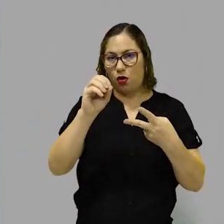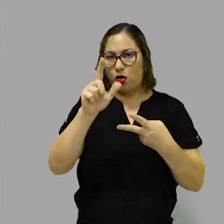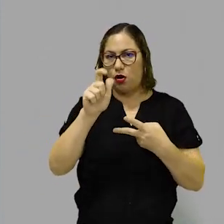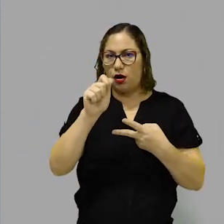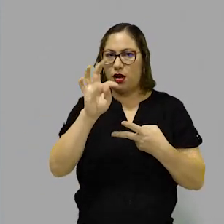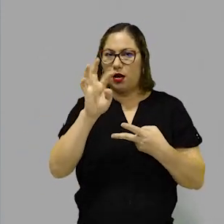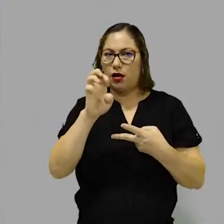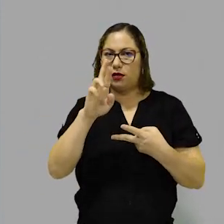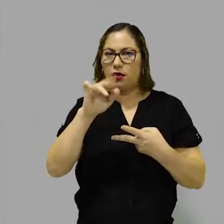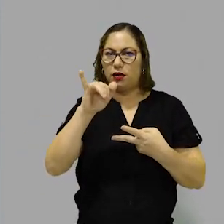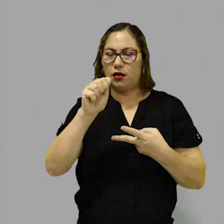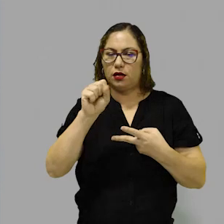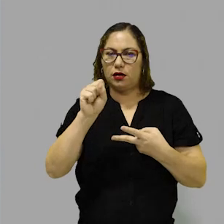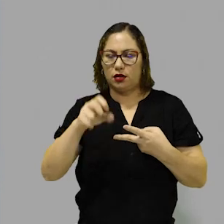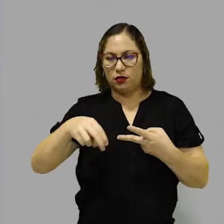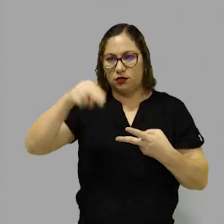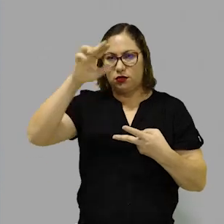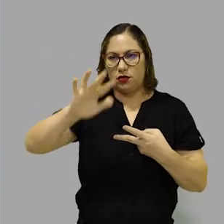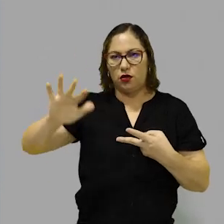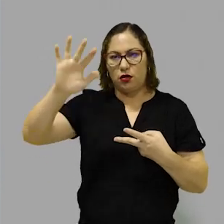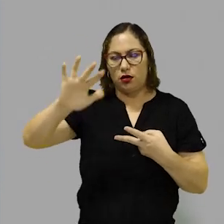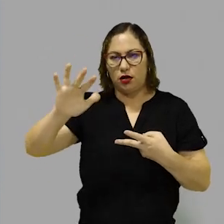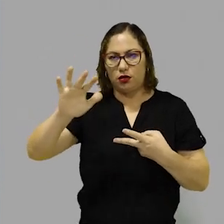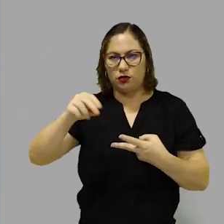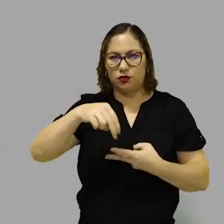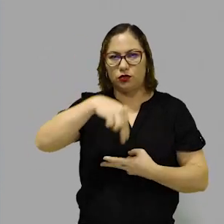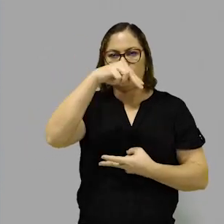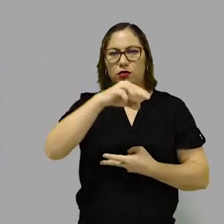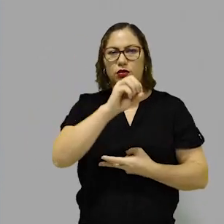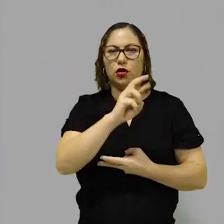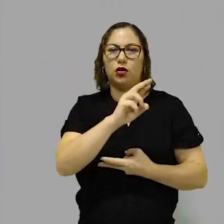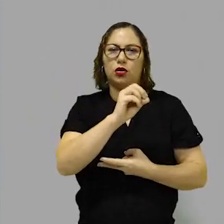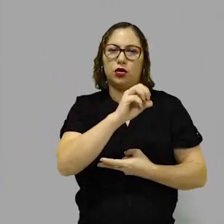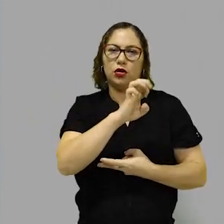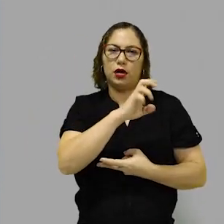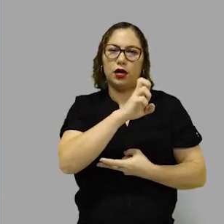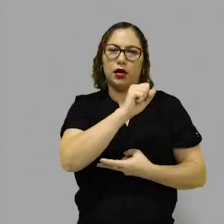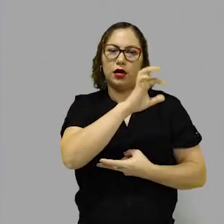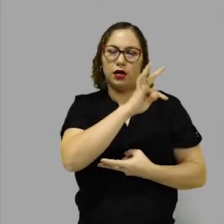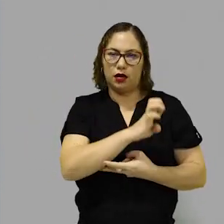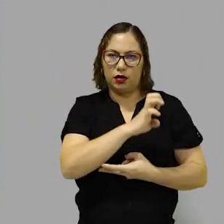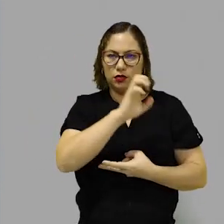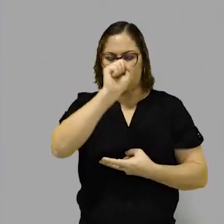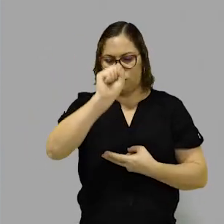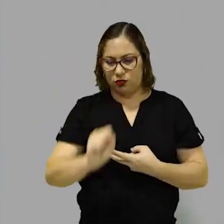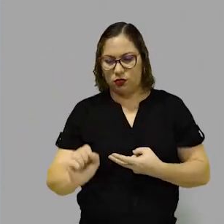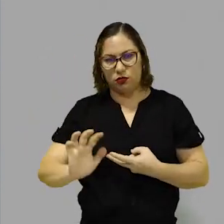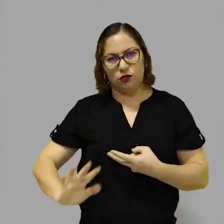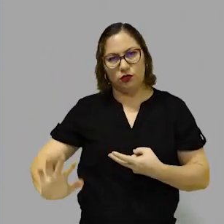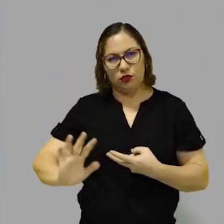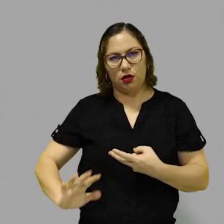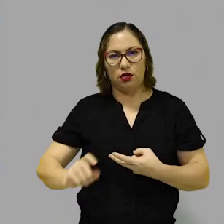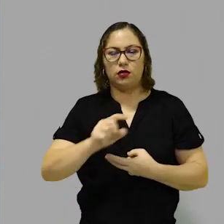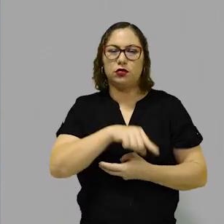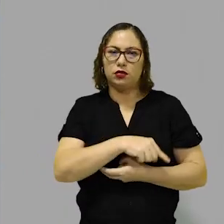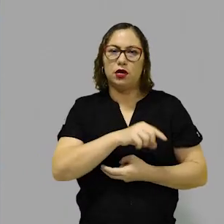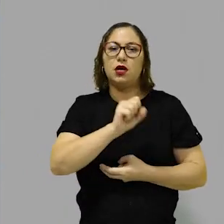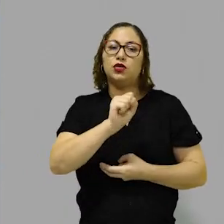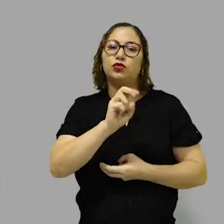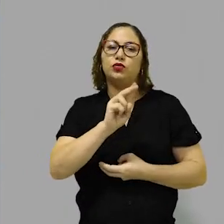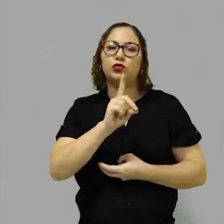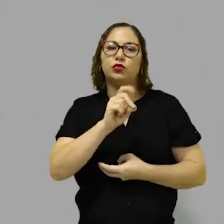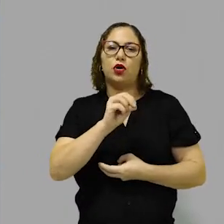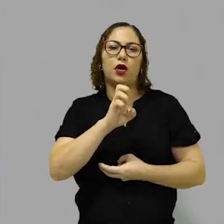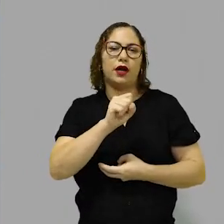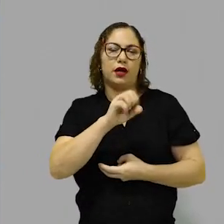são nordeste, noroeste, sudeste e sudoeste. Sabendo esses que eu acabei de